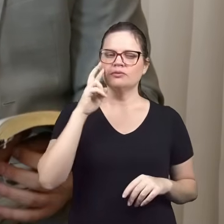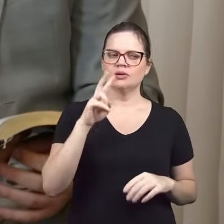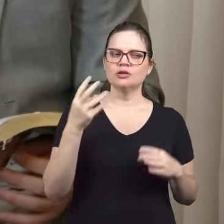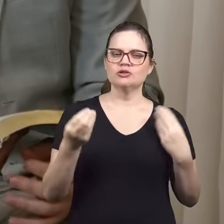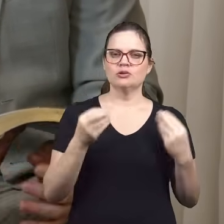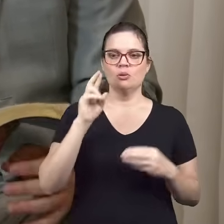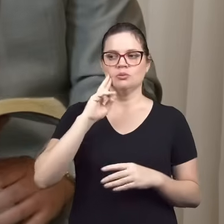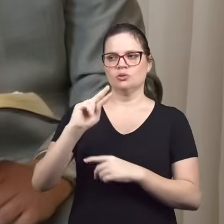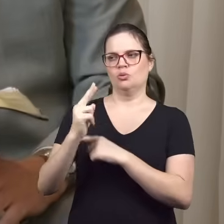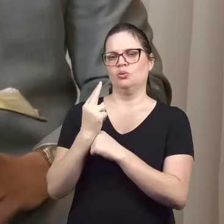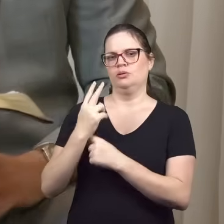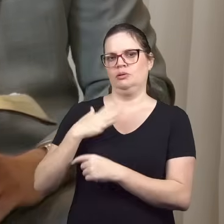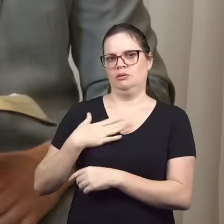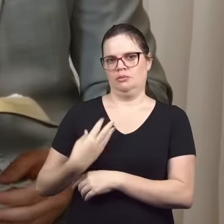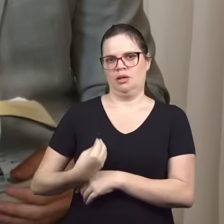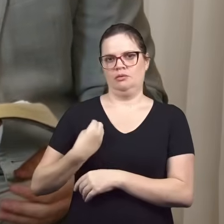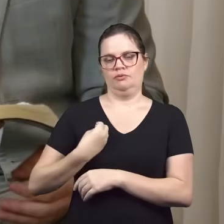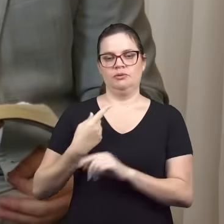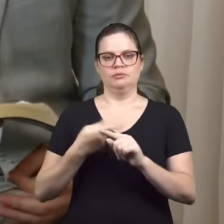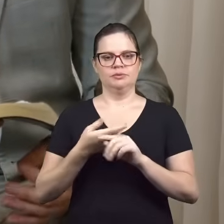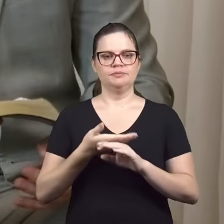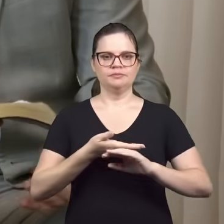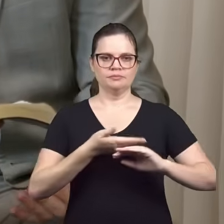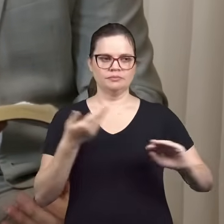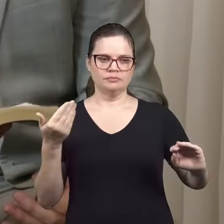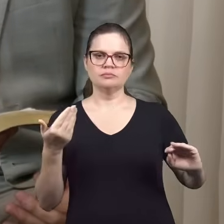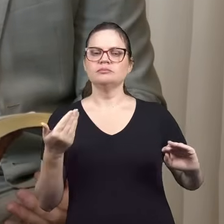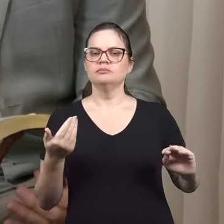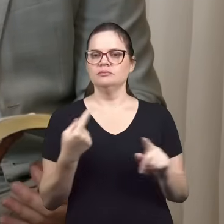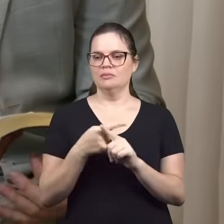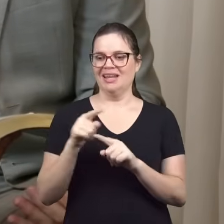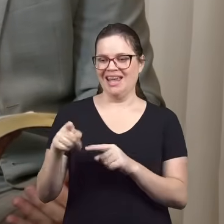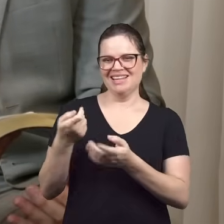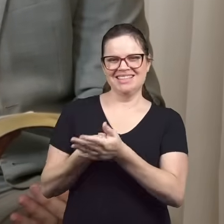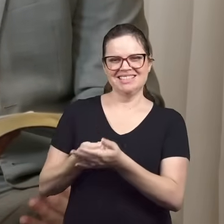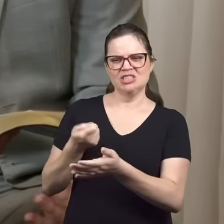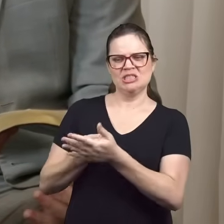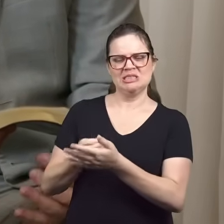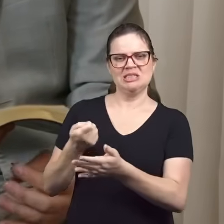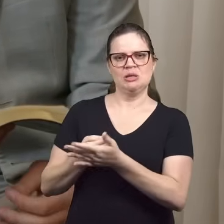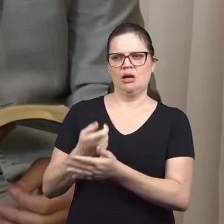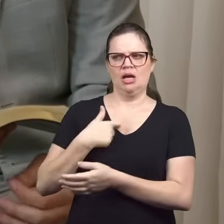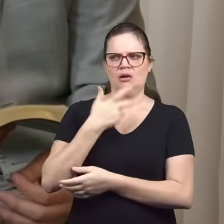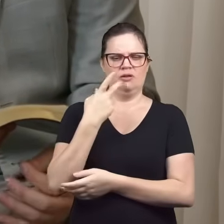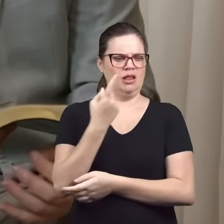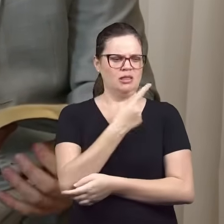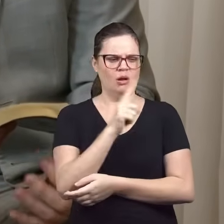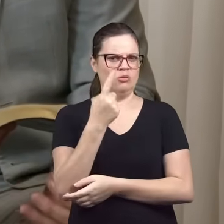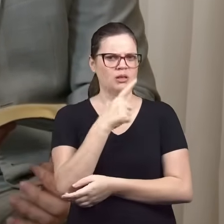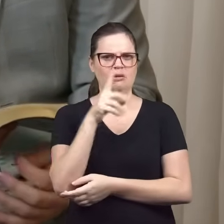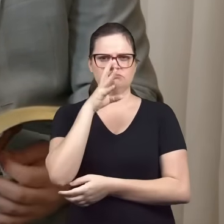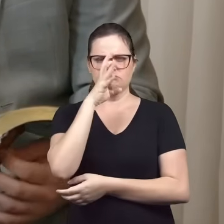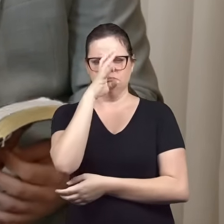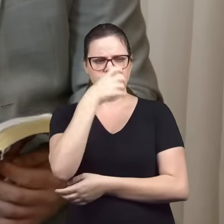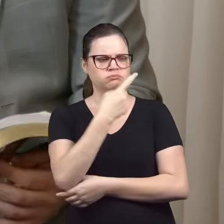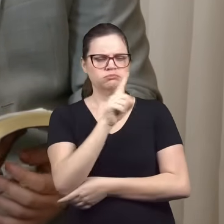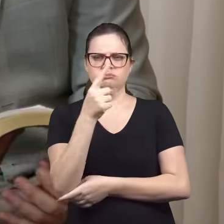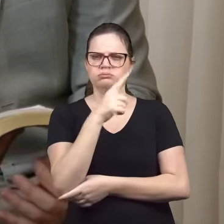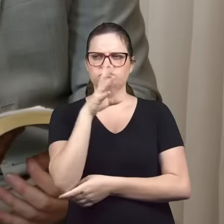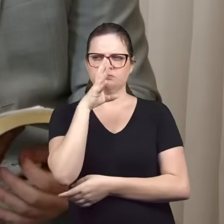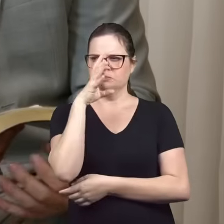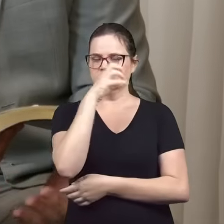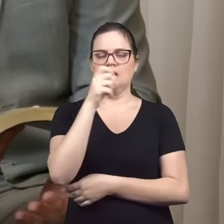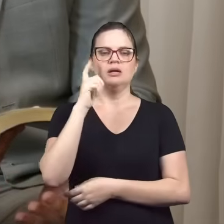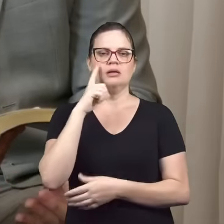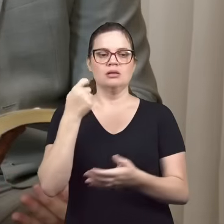preservou, Tanto pelos convites que nem chegaram a mim, mas naquele convite que chegou mais forte, o Senhor me fortaleceu, me sustentou e me honrou ali na